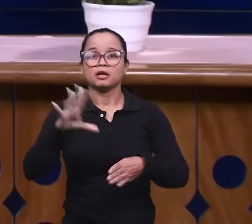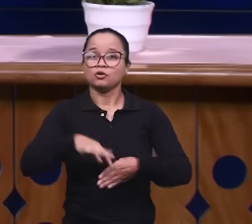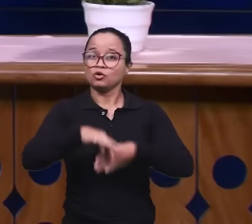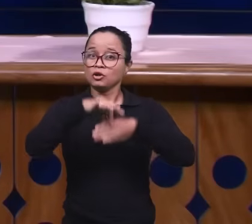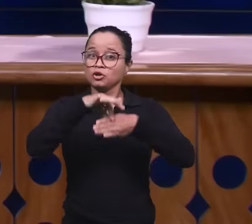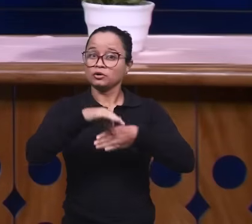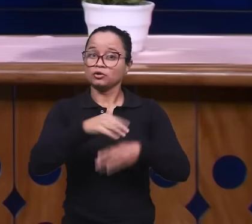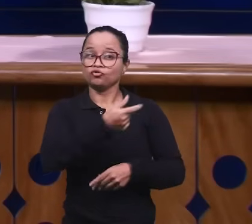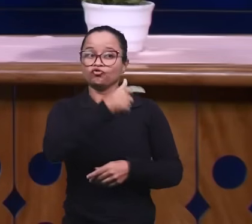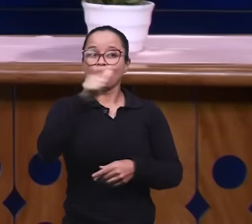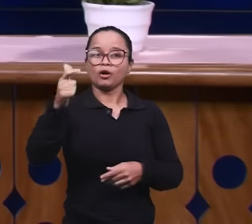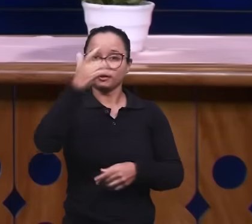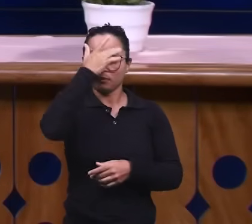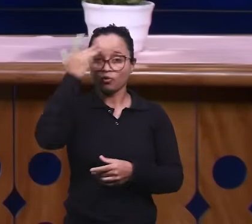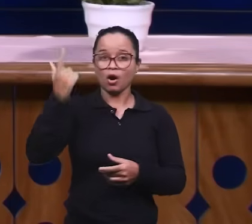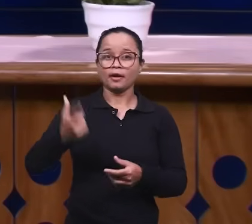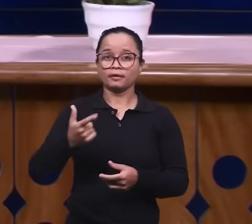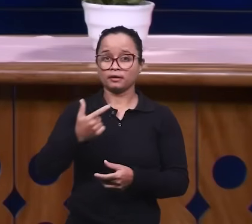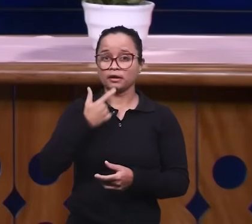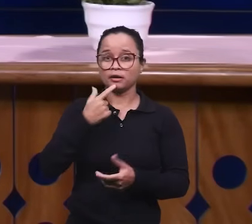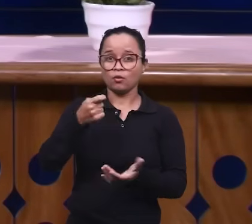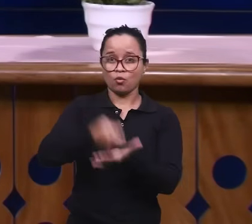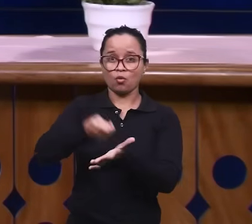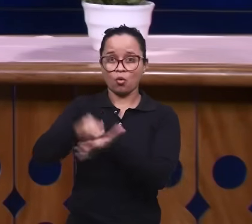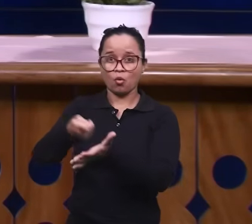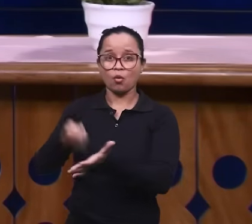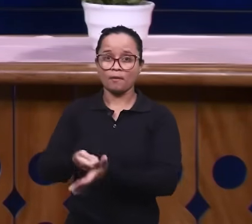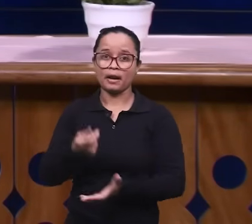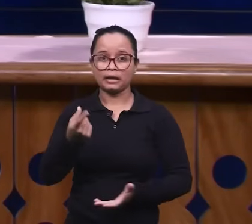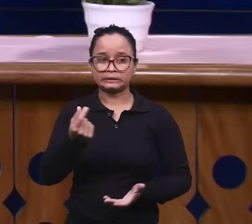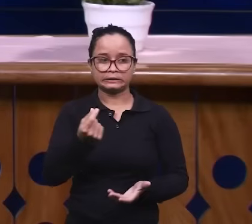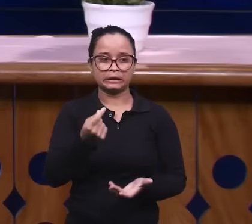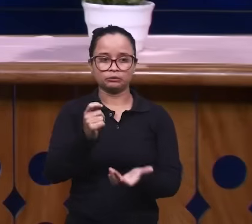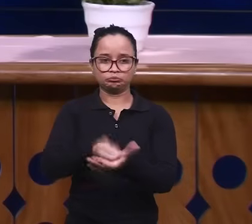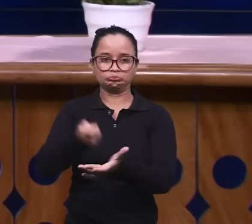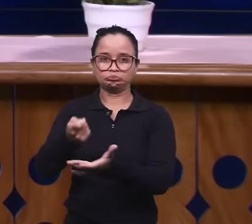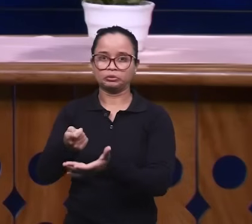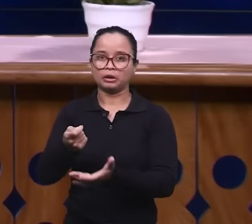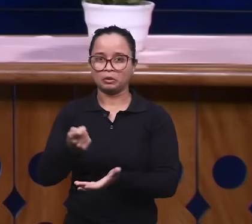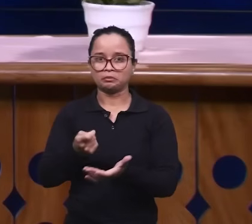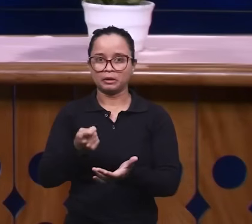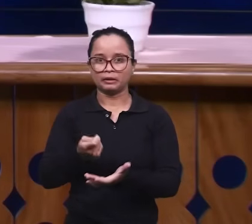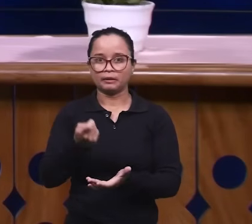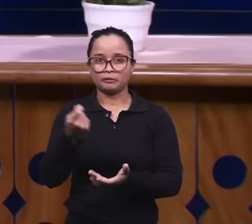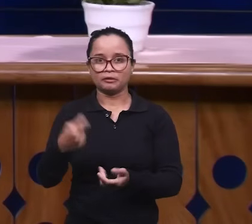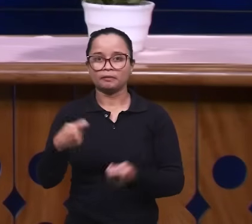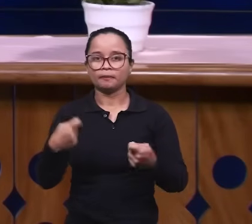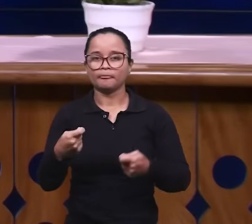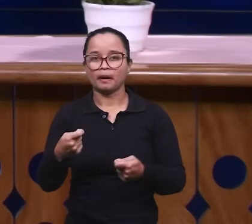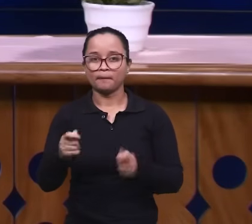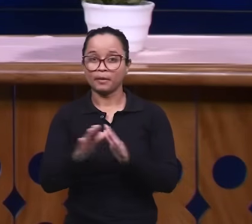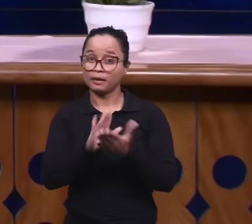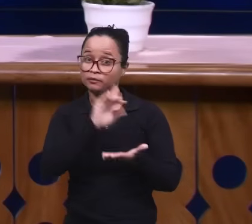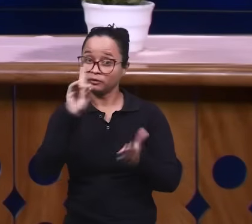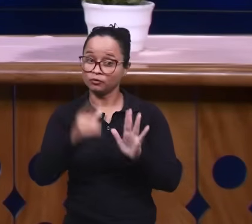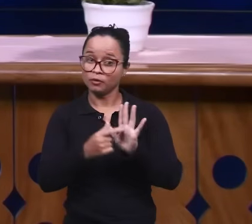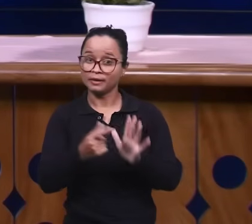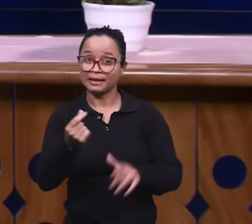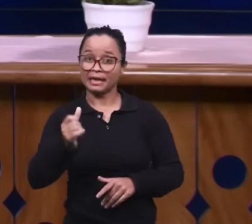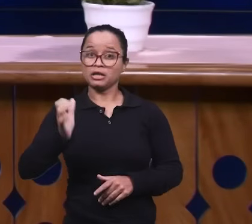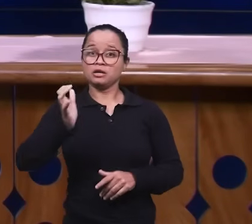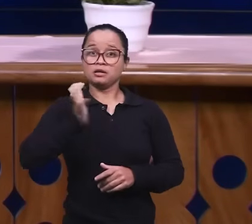de outros cobradores de impostos. A palavra de Deus diz que ele era muito rico, porque